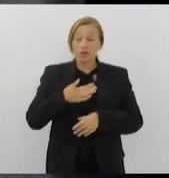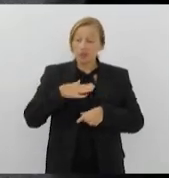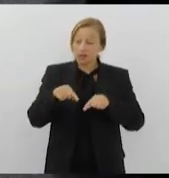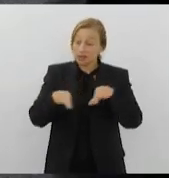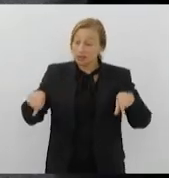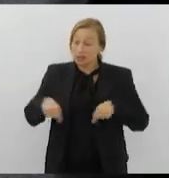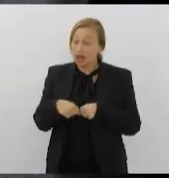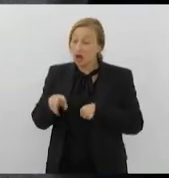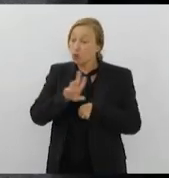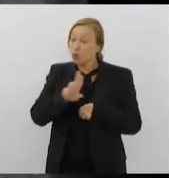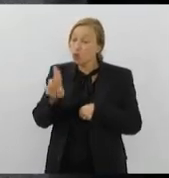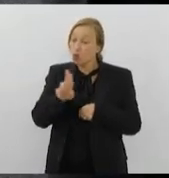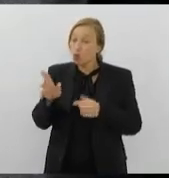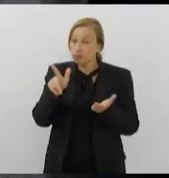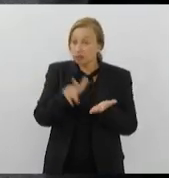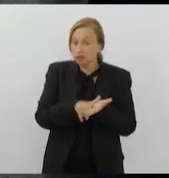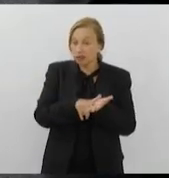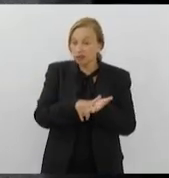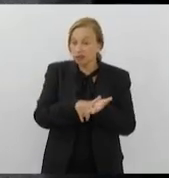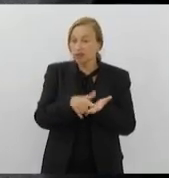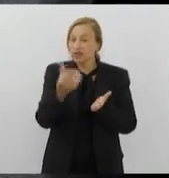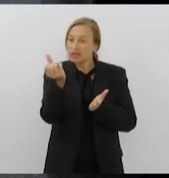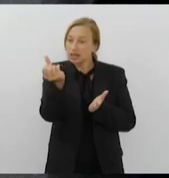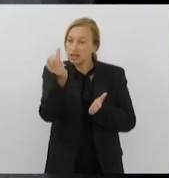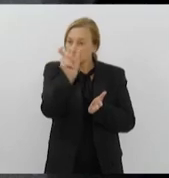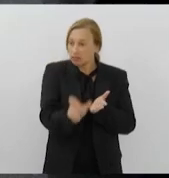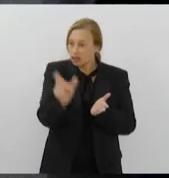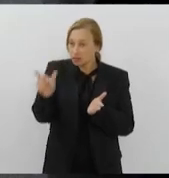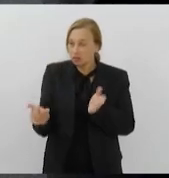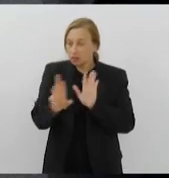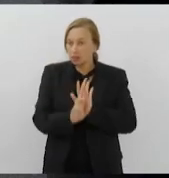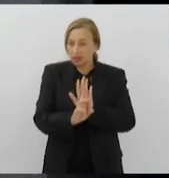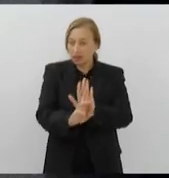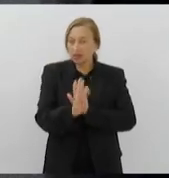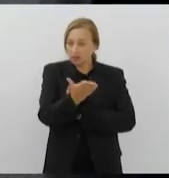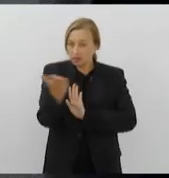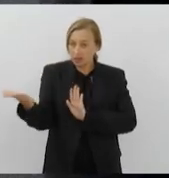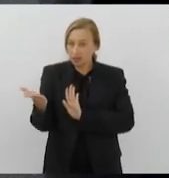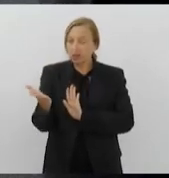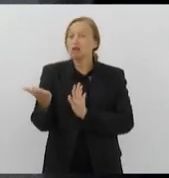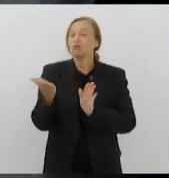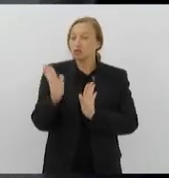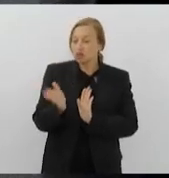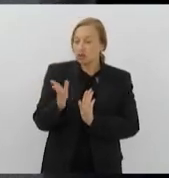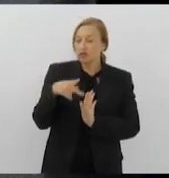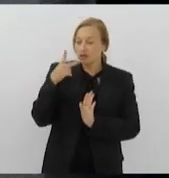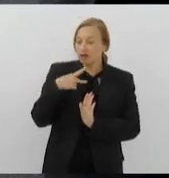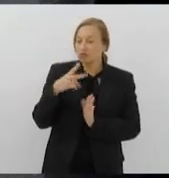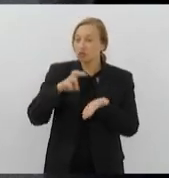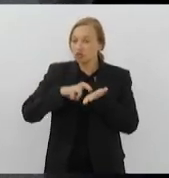estar representando vocês, né? Mais ou menos na composição que nós fizemos hoje no início